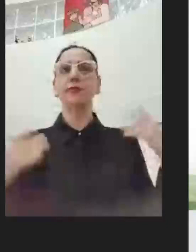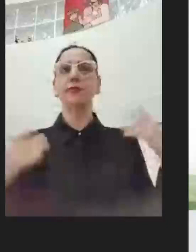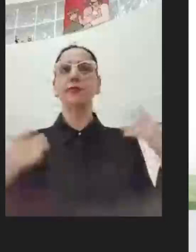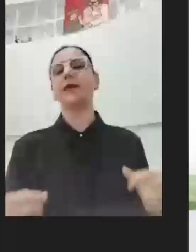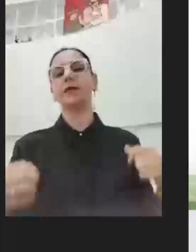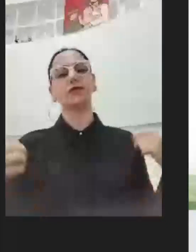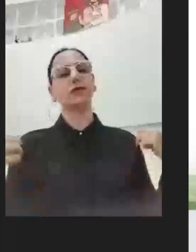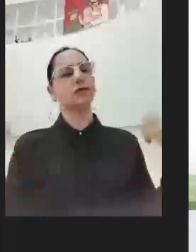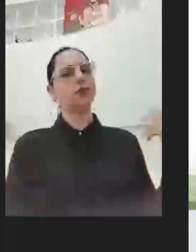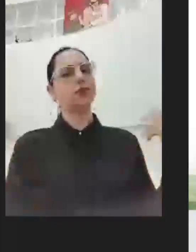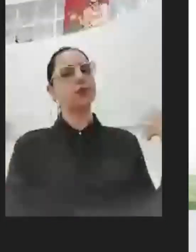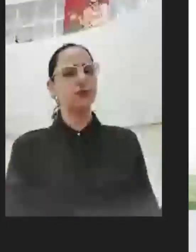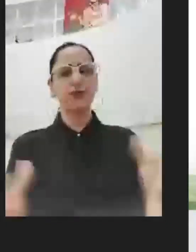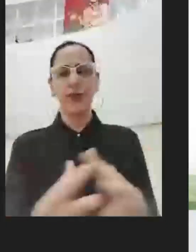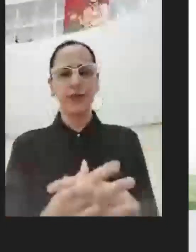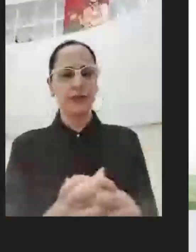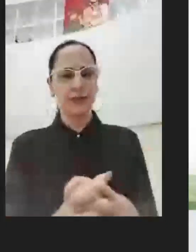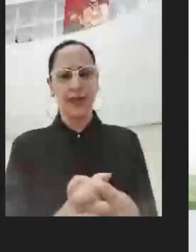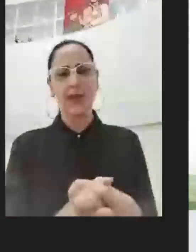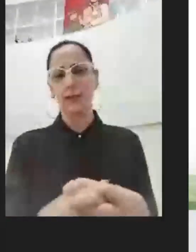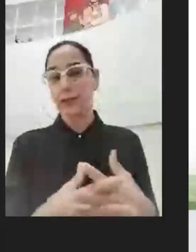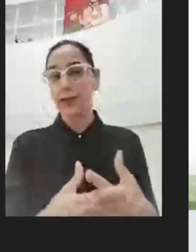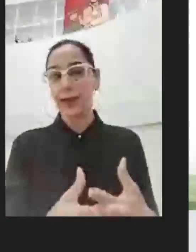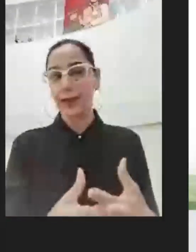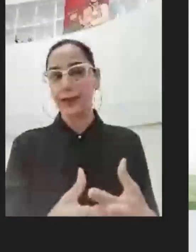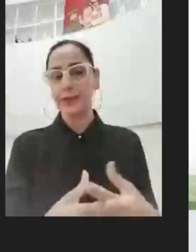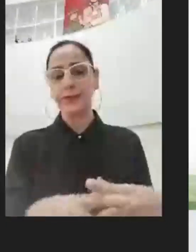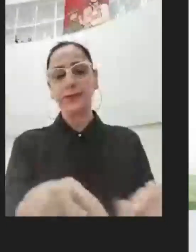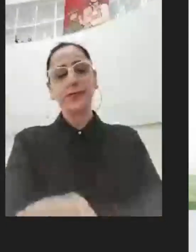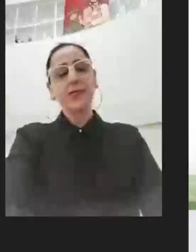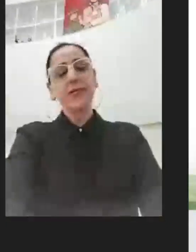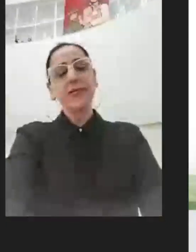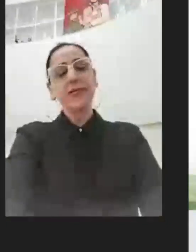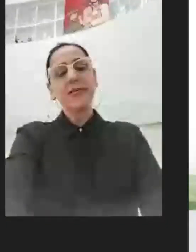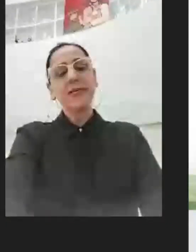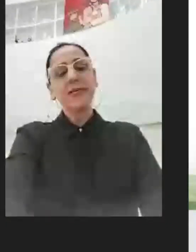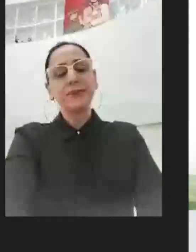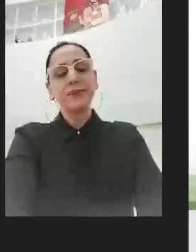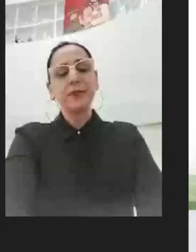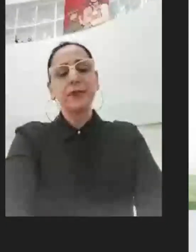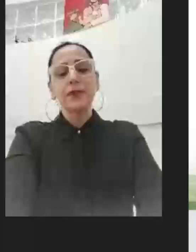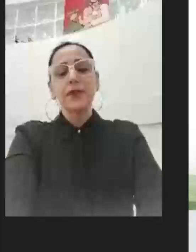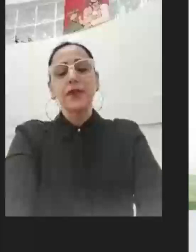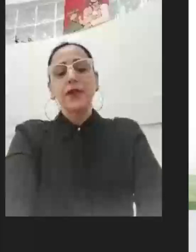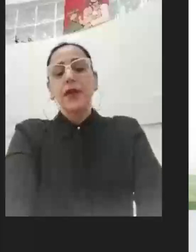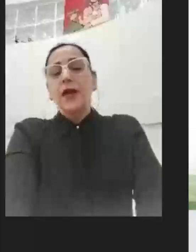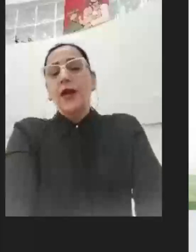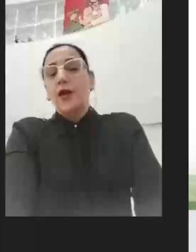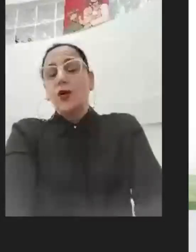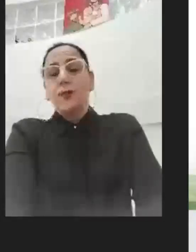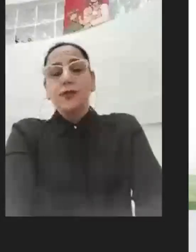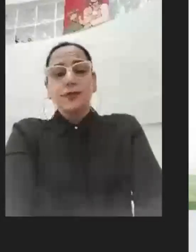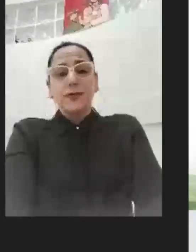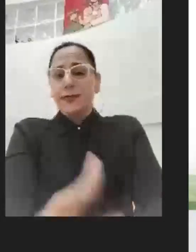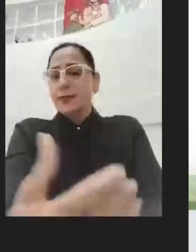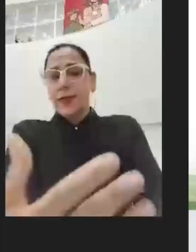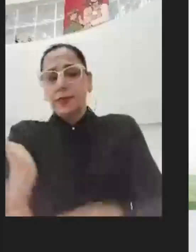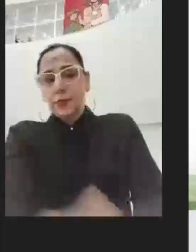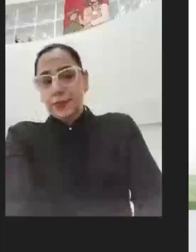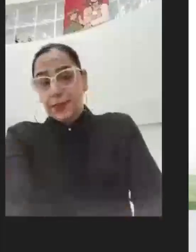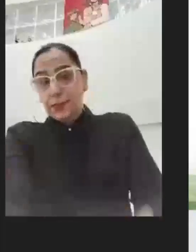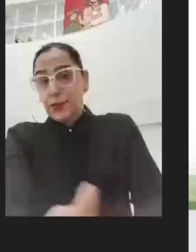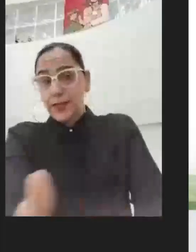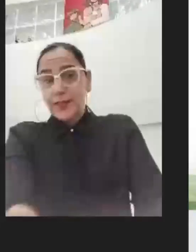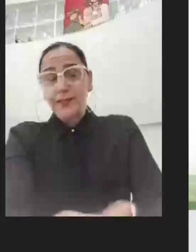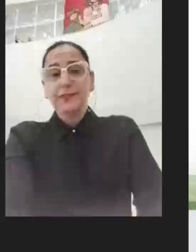bebês começaram a ficar doentes, as condições de higiene, né, eram precárias, e